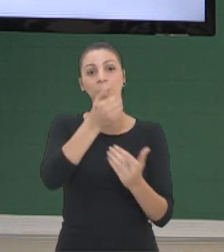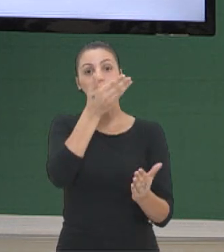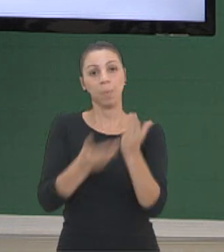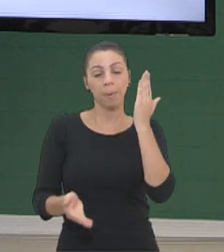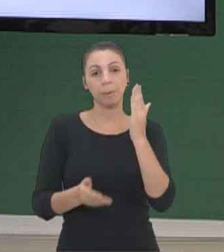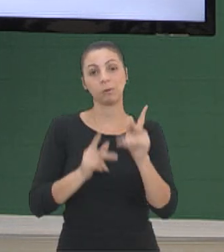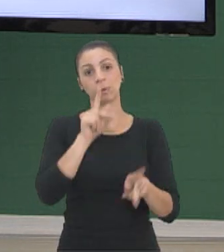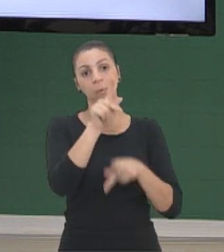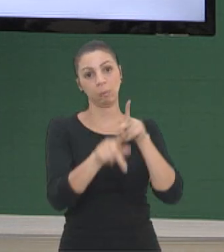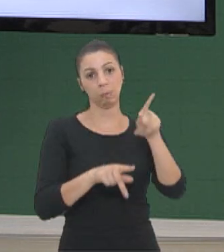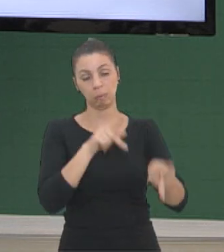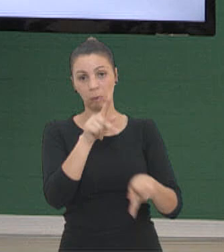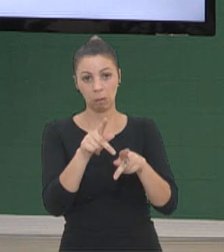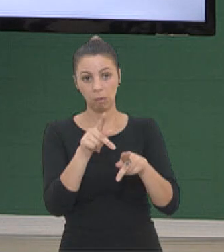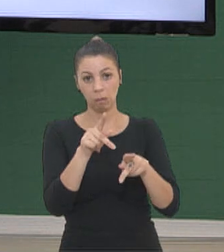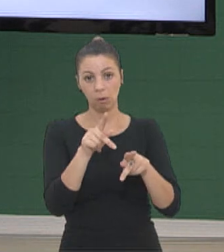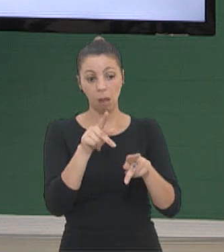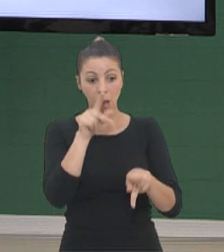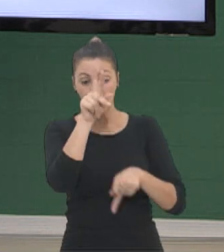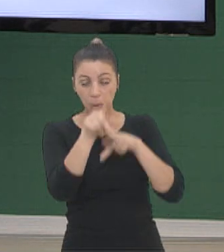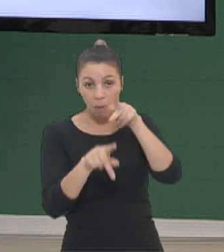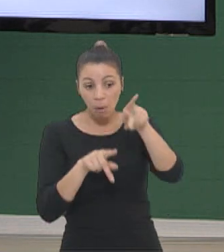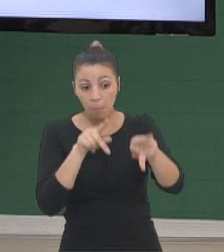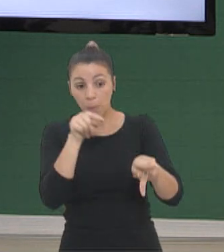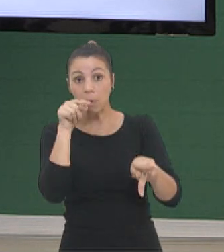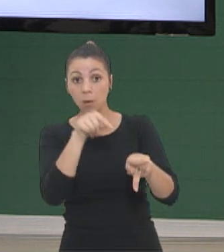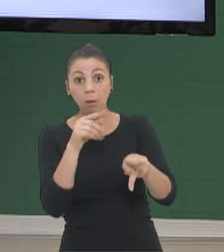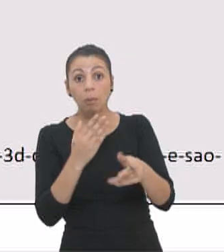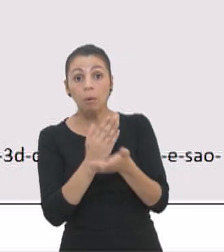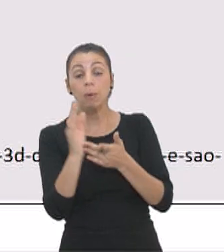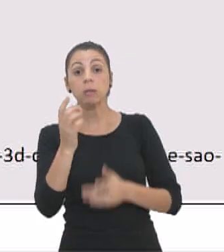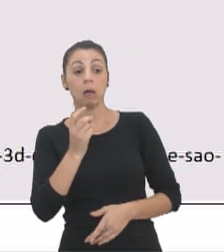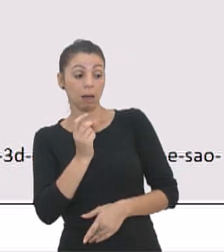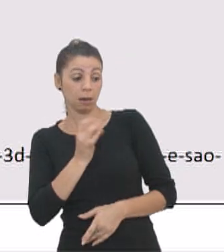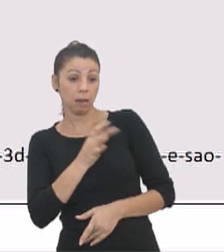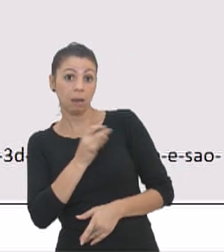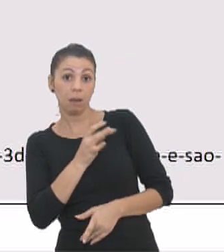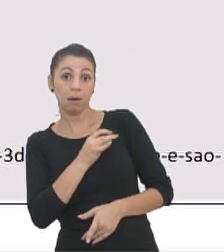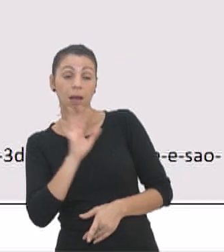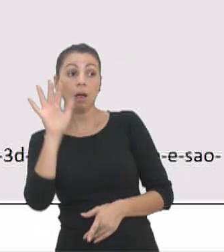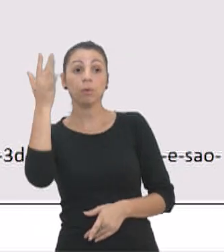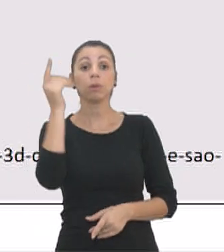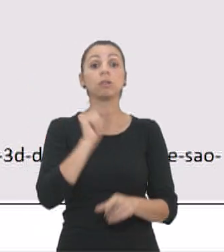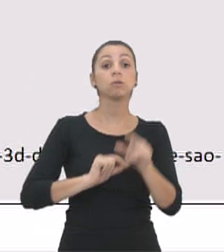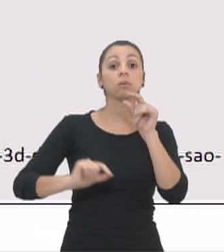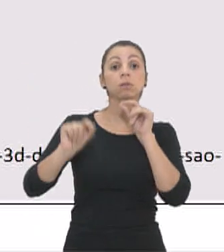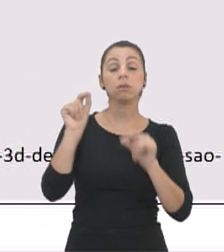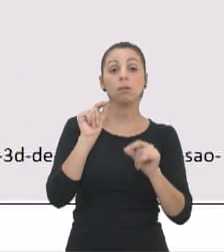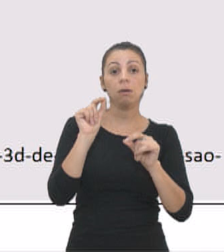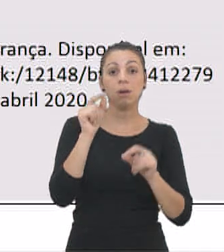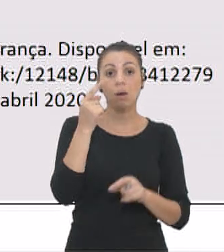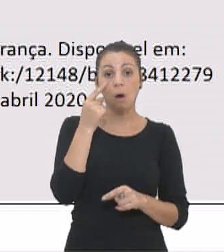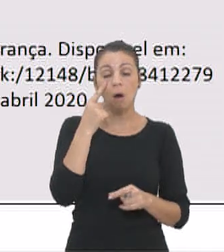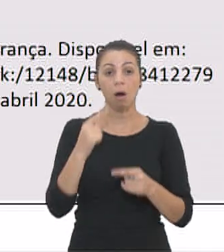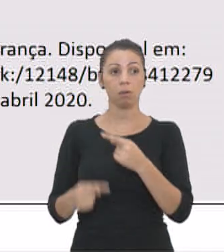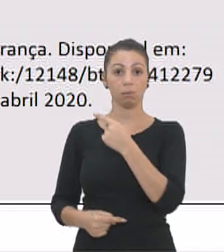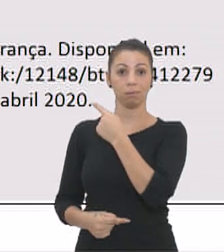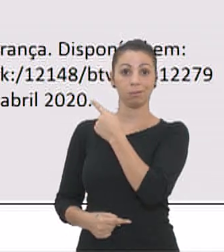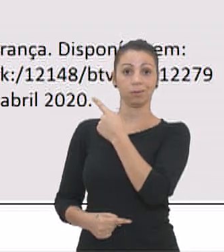também começa a se aterrorizar. Então, o que acaba acontecendo? Você vai ver daqui a